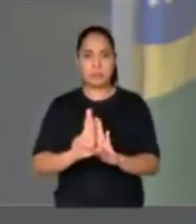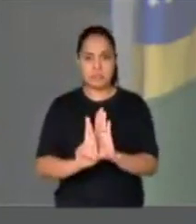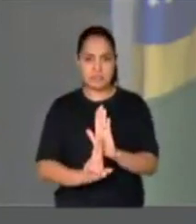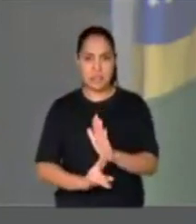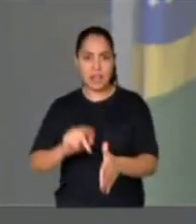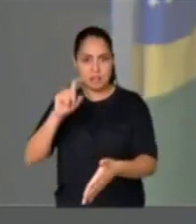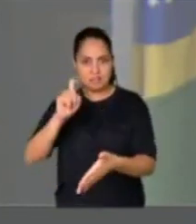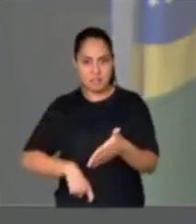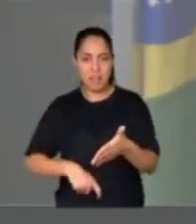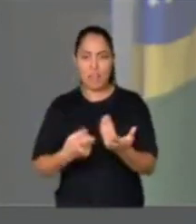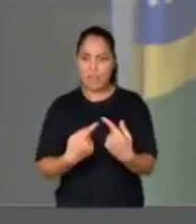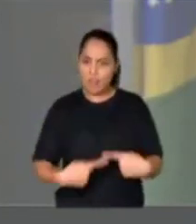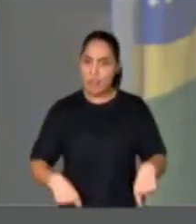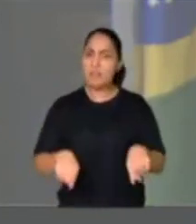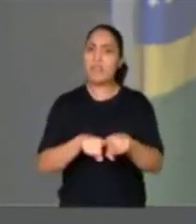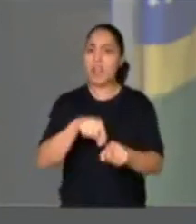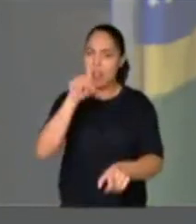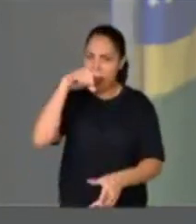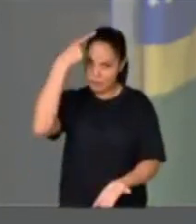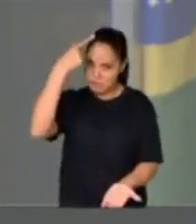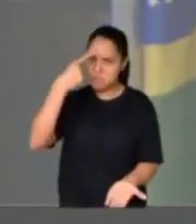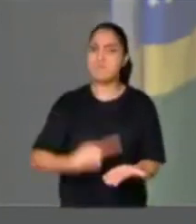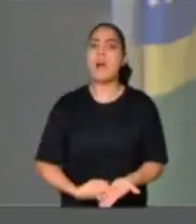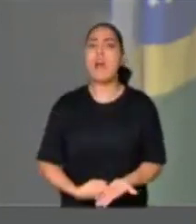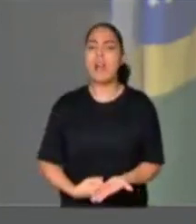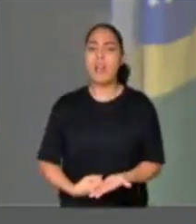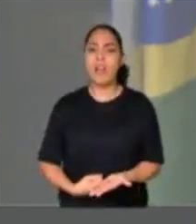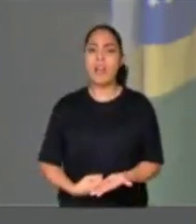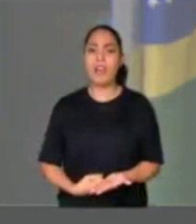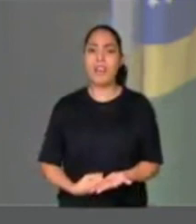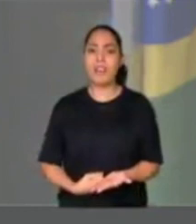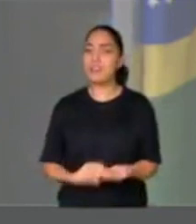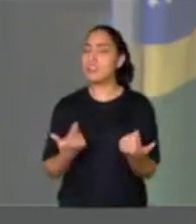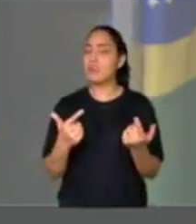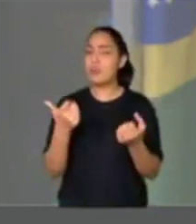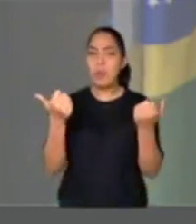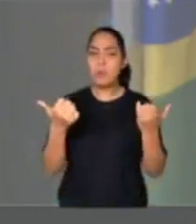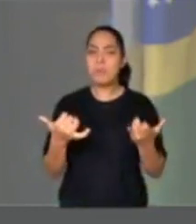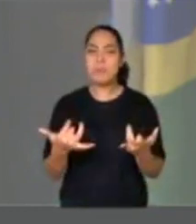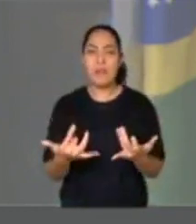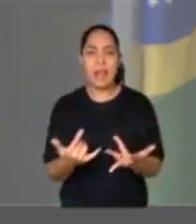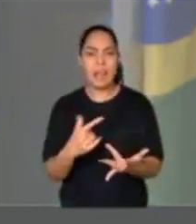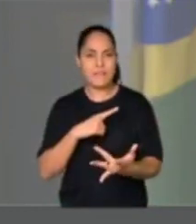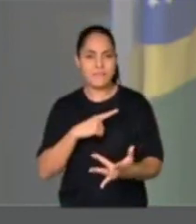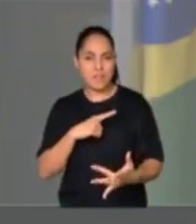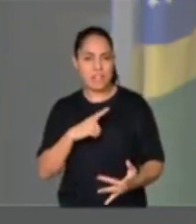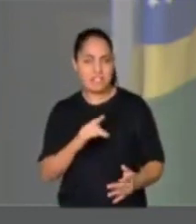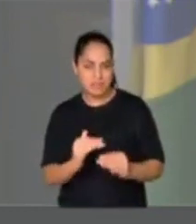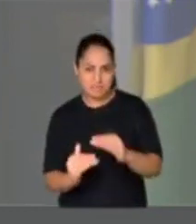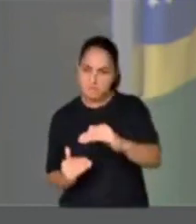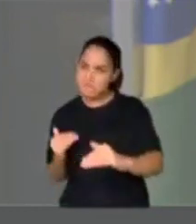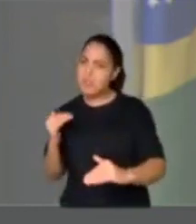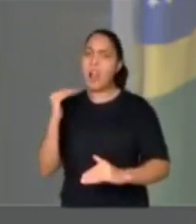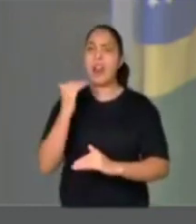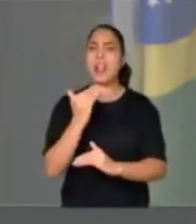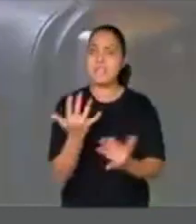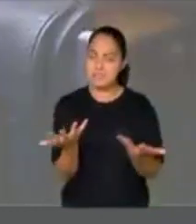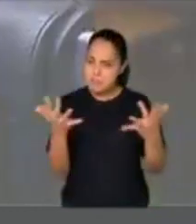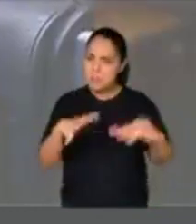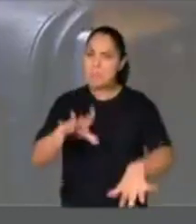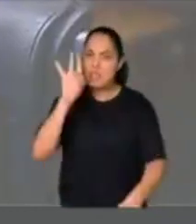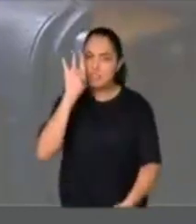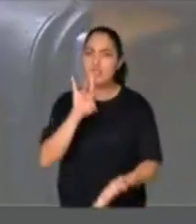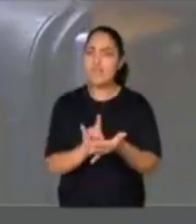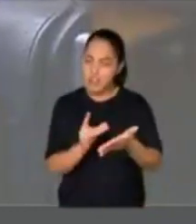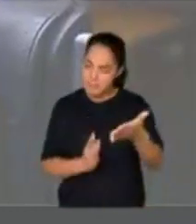Federativo é um compromisso incondicional com essas reformas e que vão ser implementadas, que vão